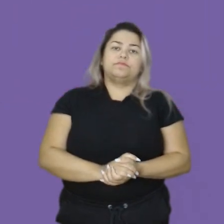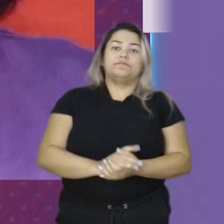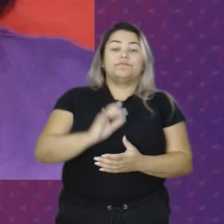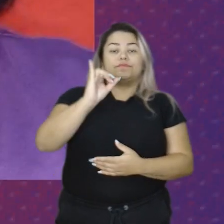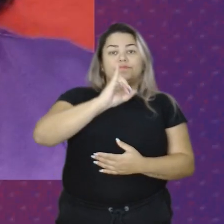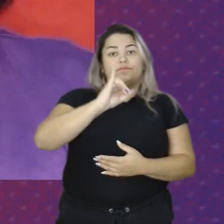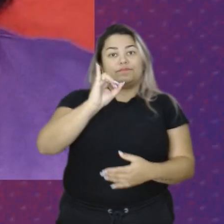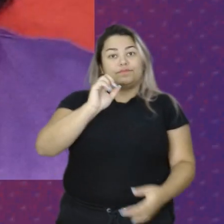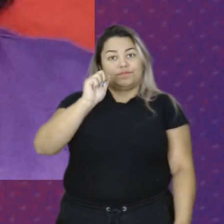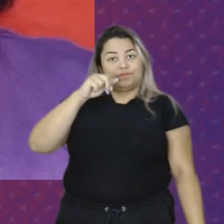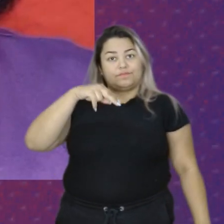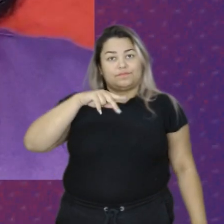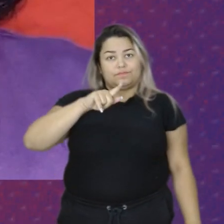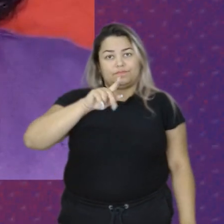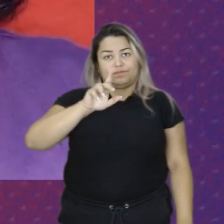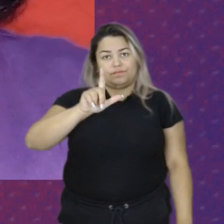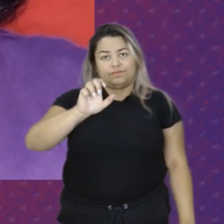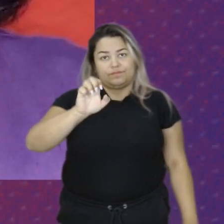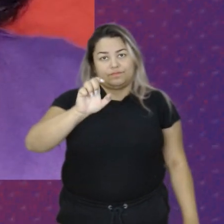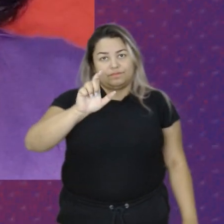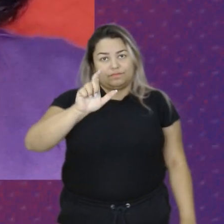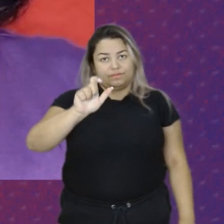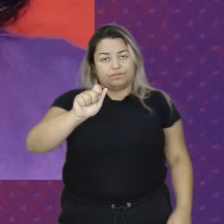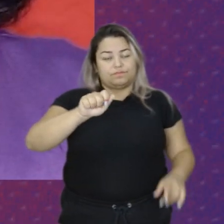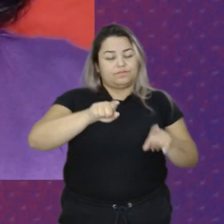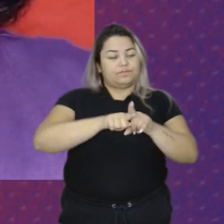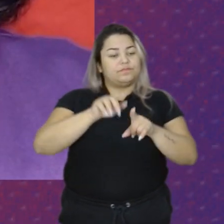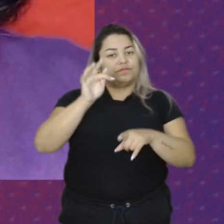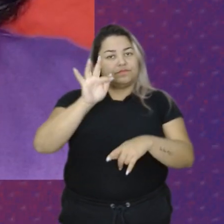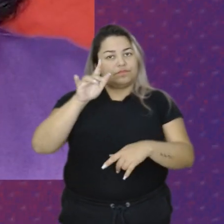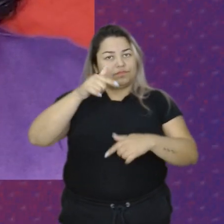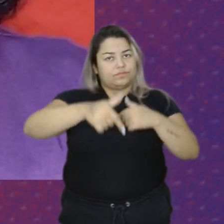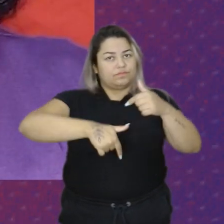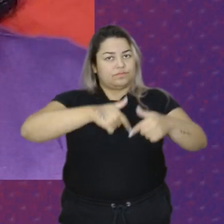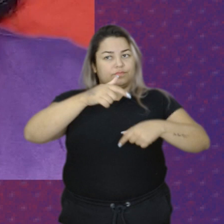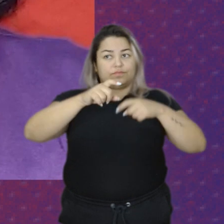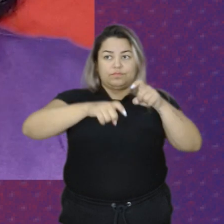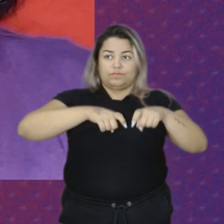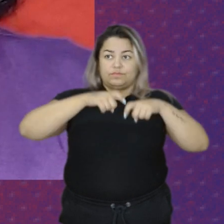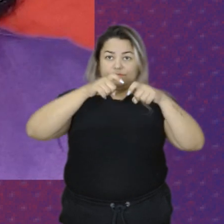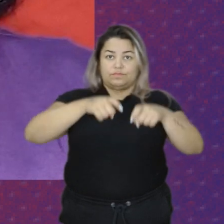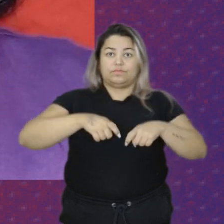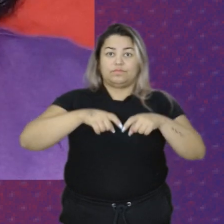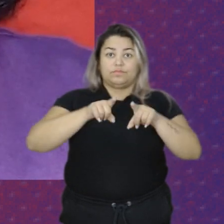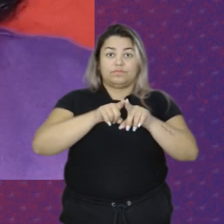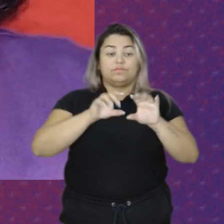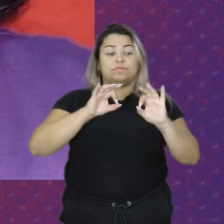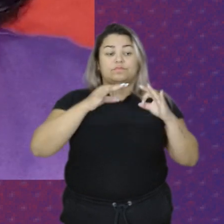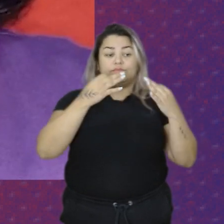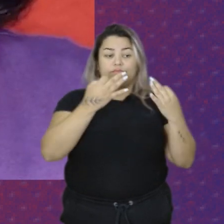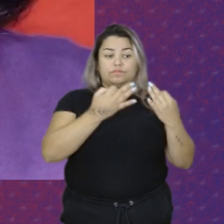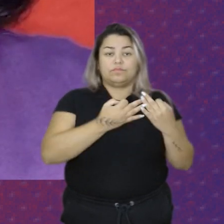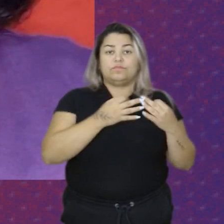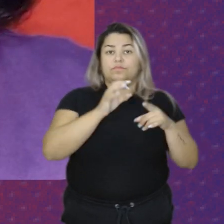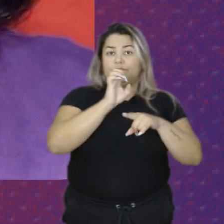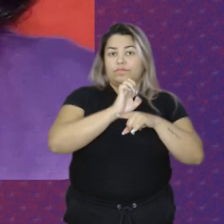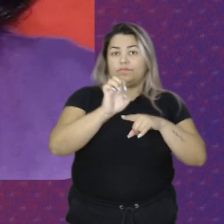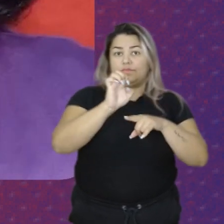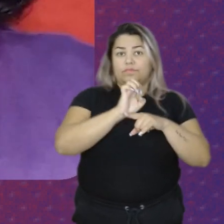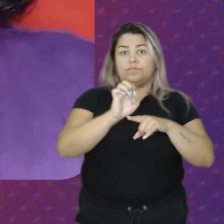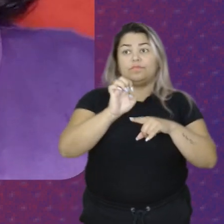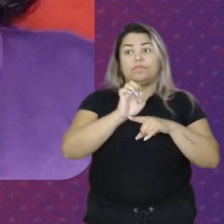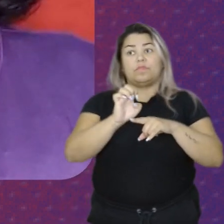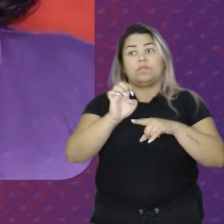Olá, sou Ângela de Jesus, presidente da Federação dos Trabalhadores Rurais, Agricultores e Agricultoras Familiares do Estado do